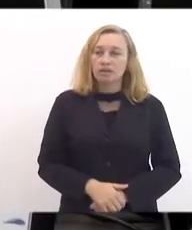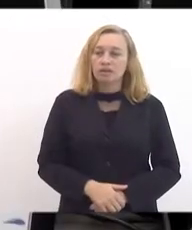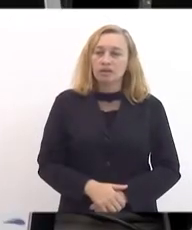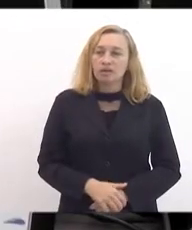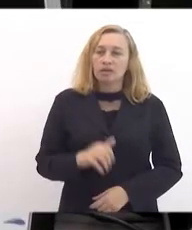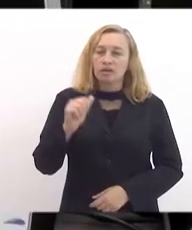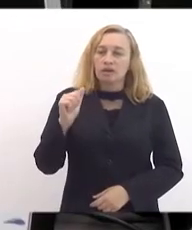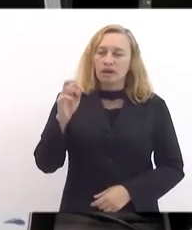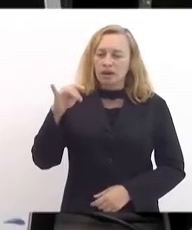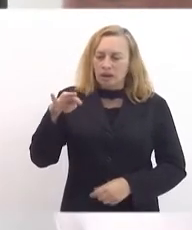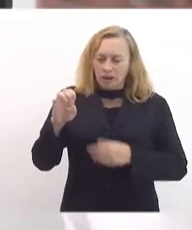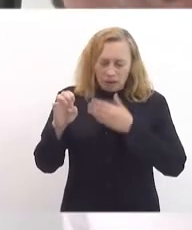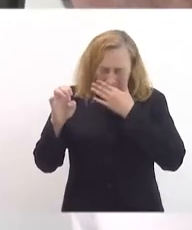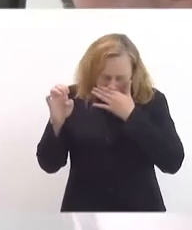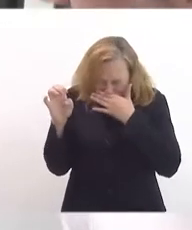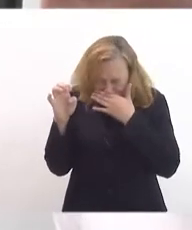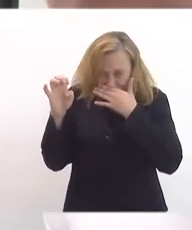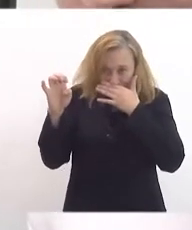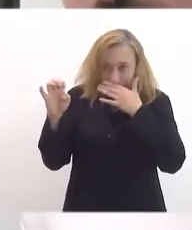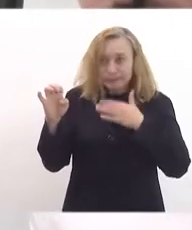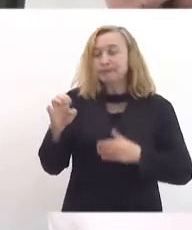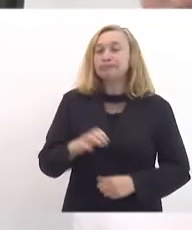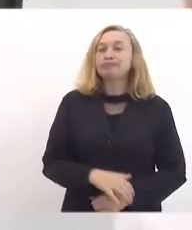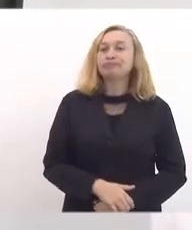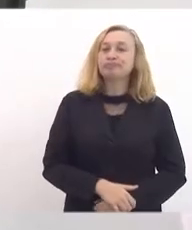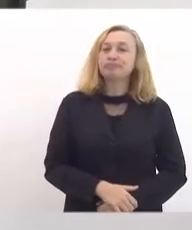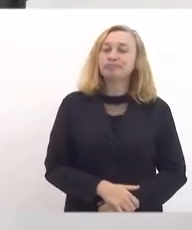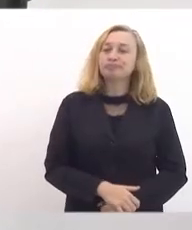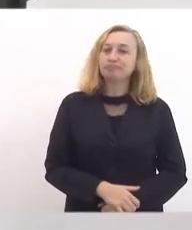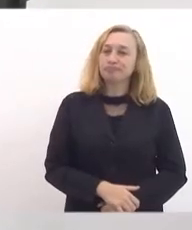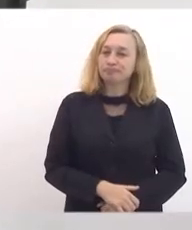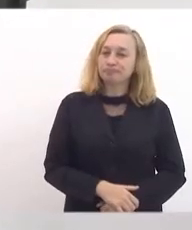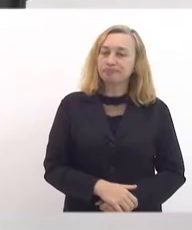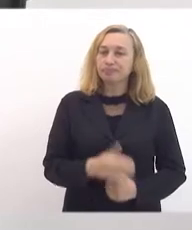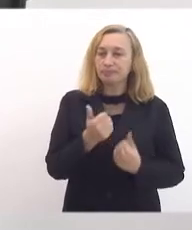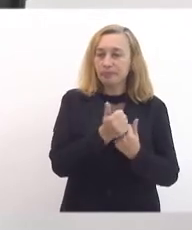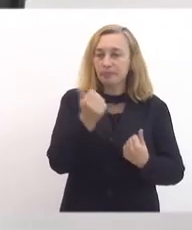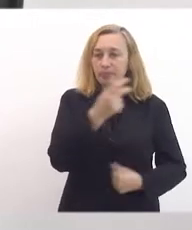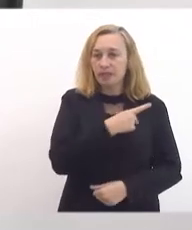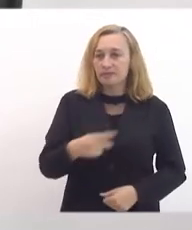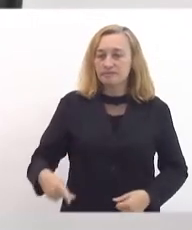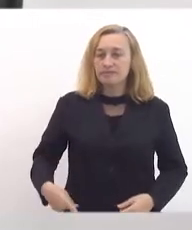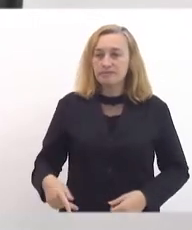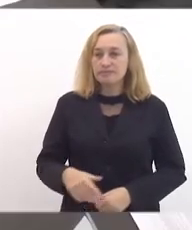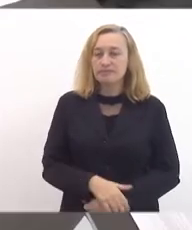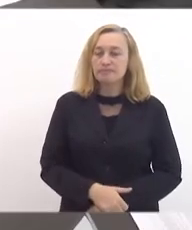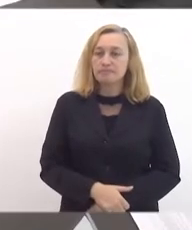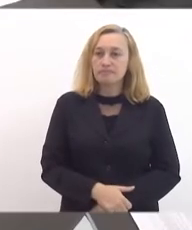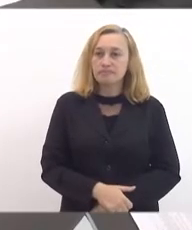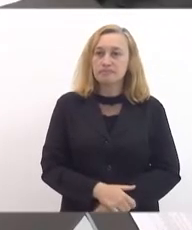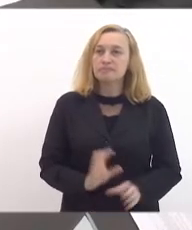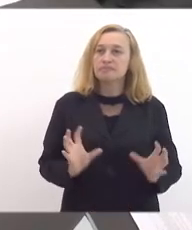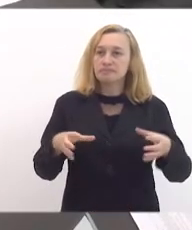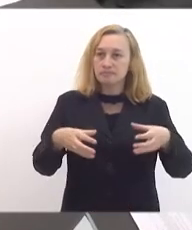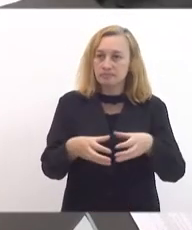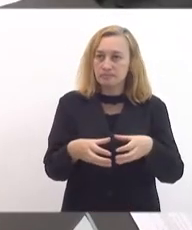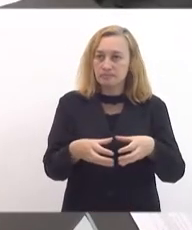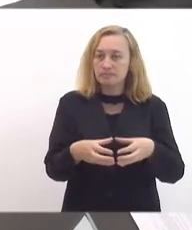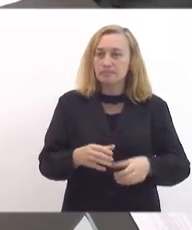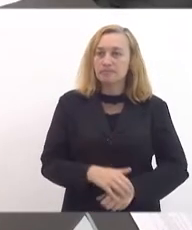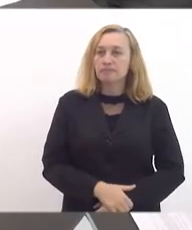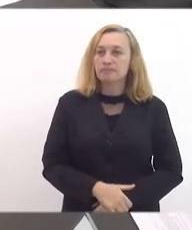o Alexandre a o nosso vice-presidente da comissão